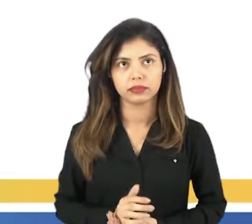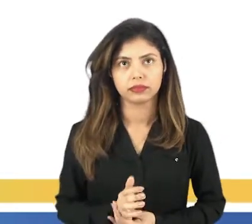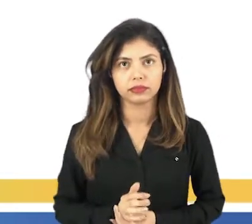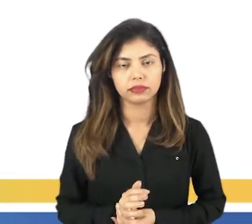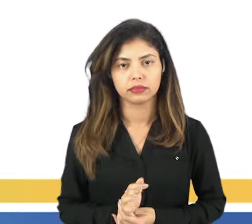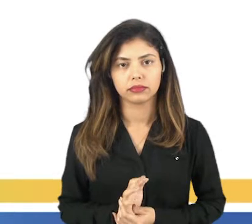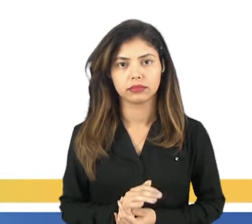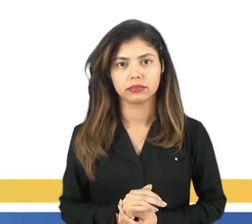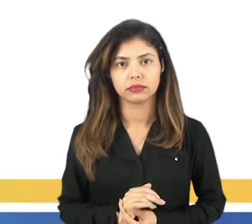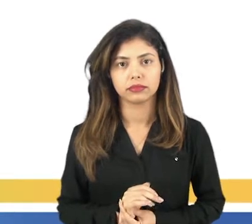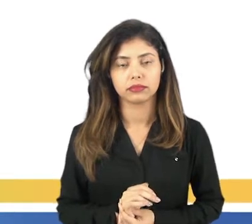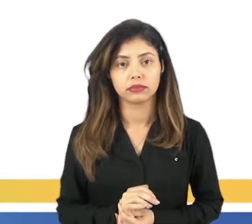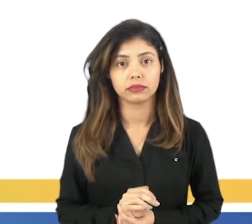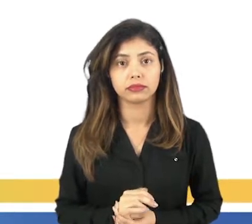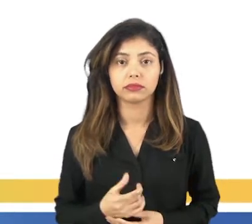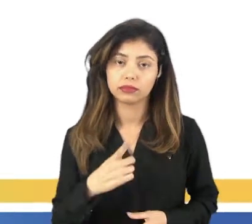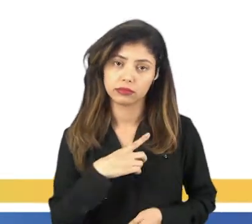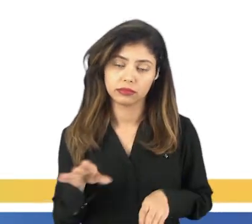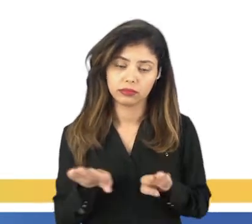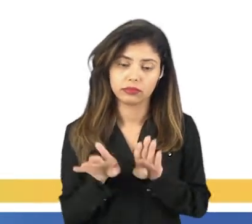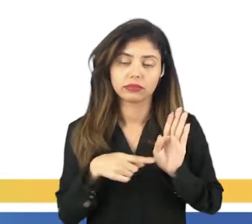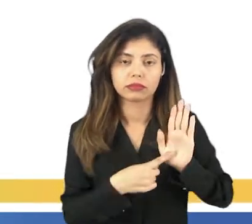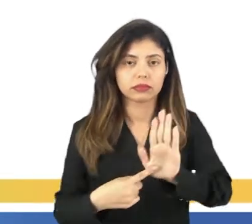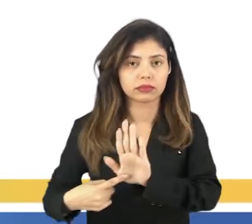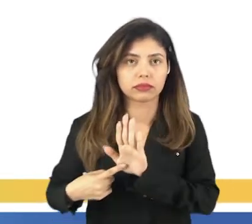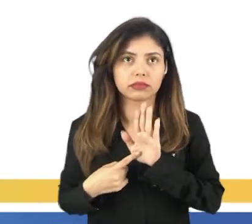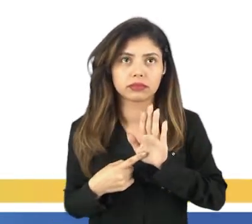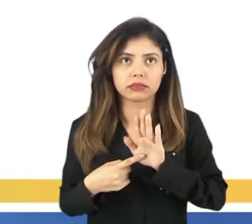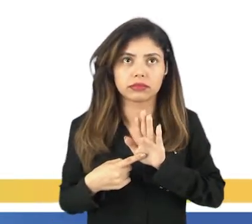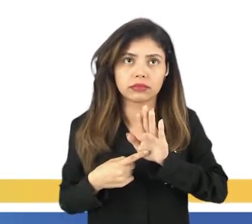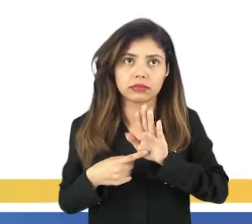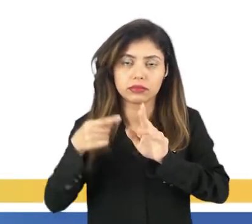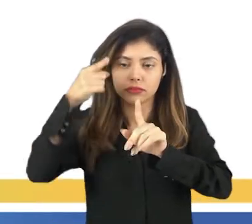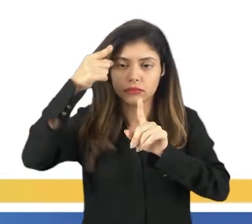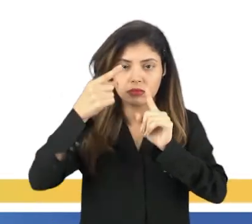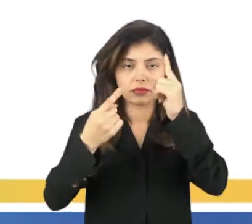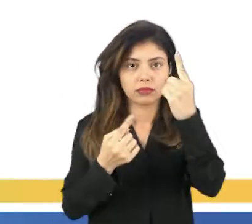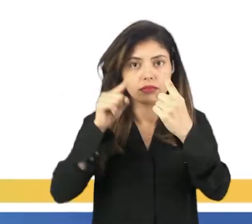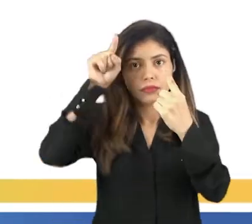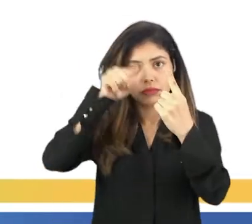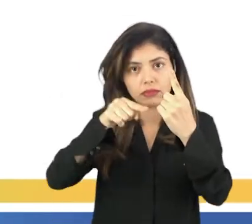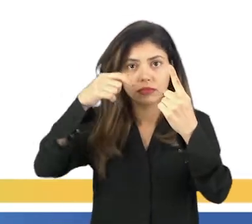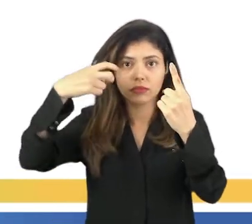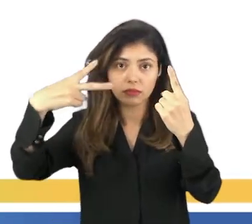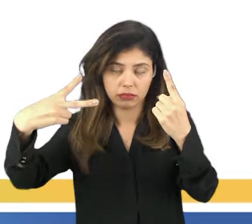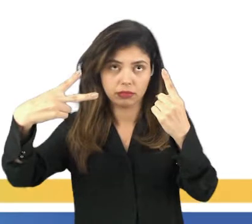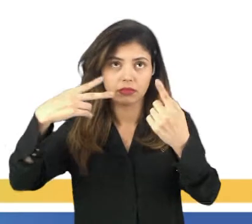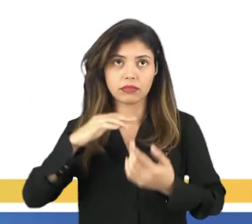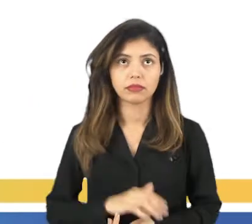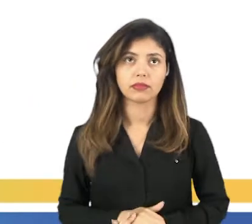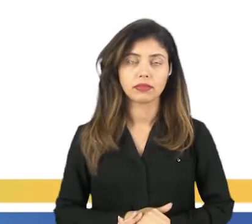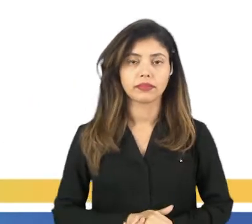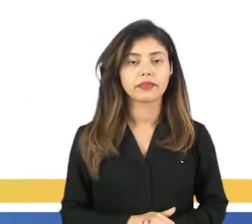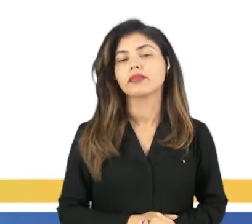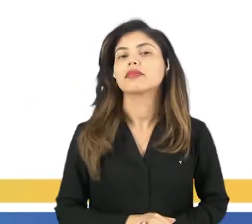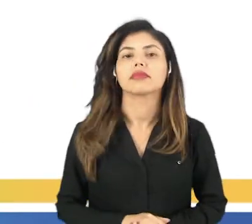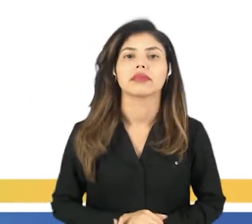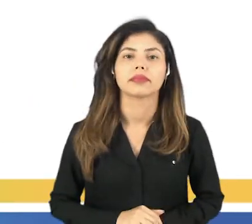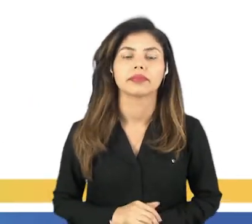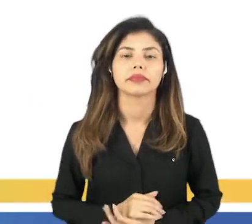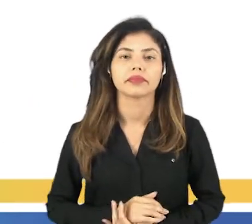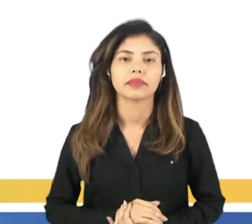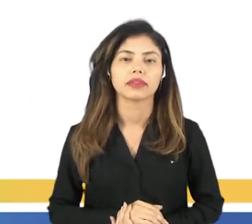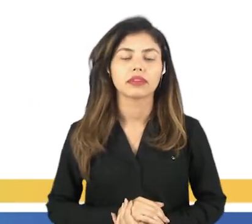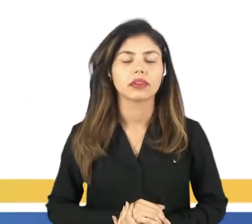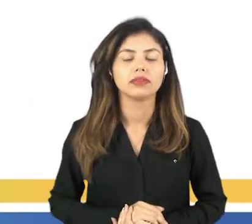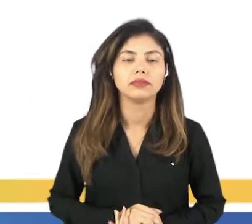tem também essa forma de representar, quando o tracinho vem no meio e o numerador na frente e o denominador atrás,